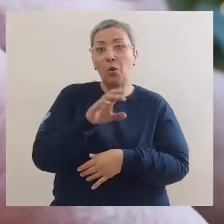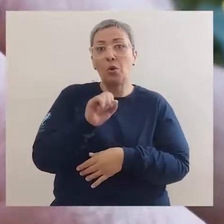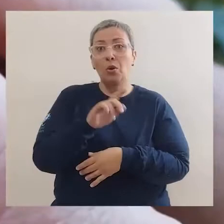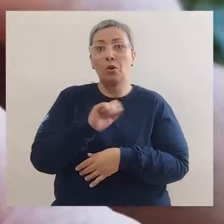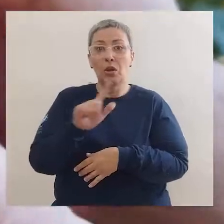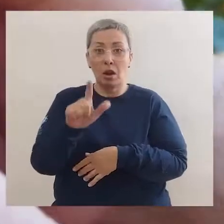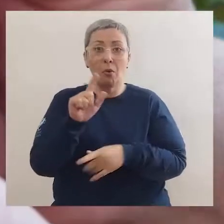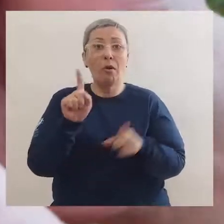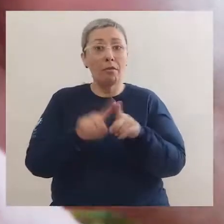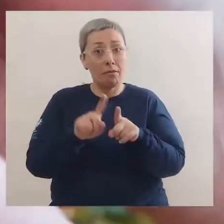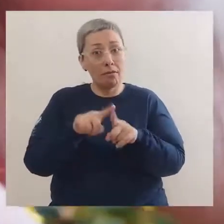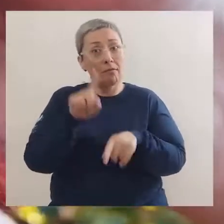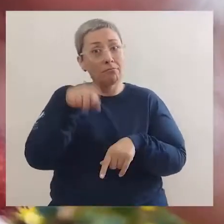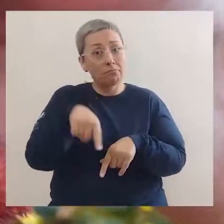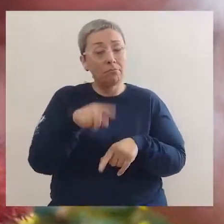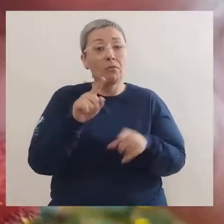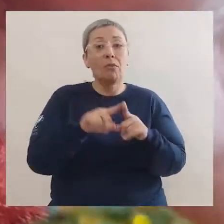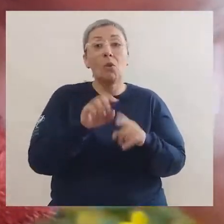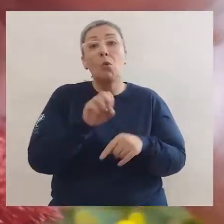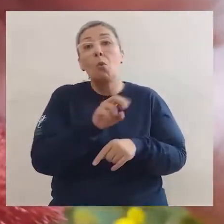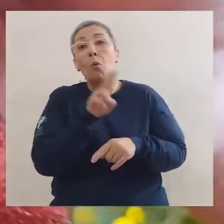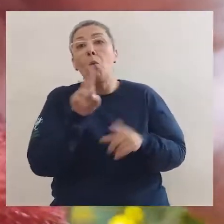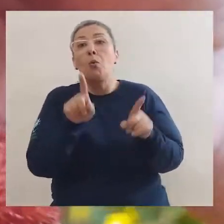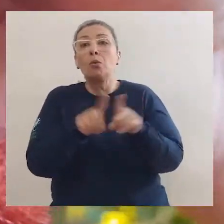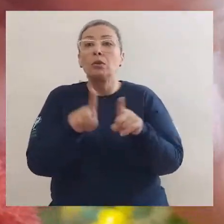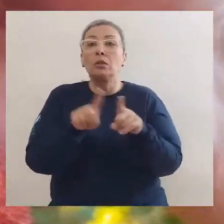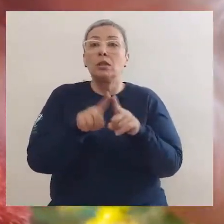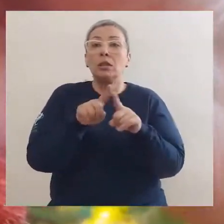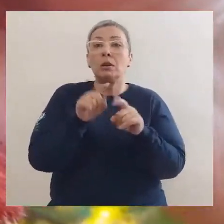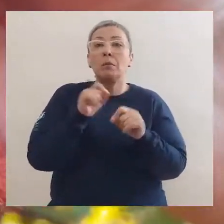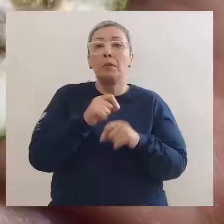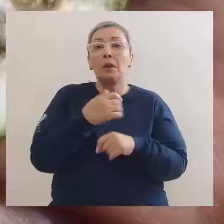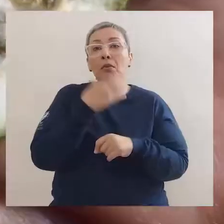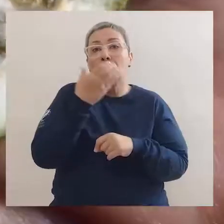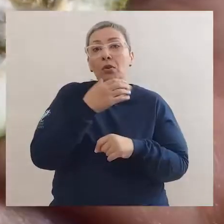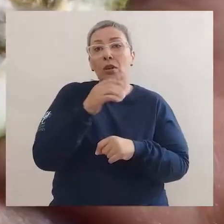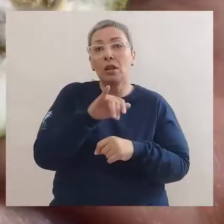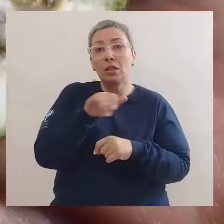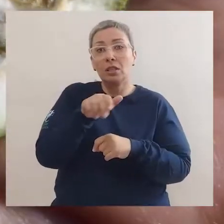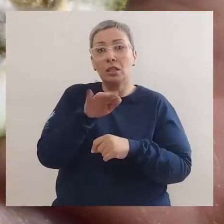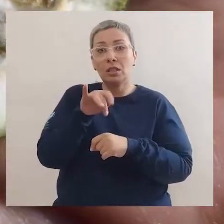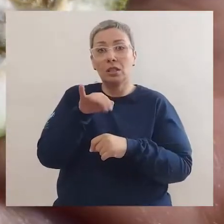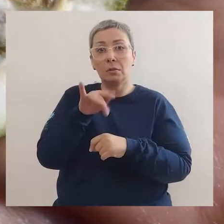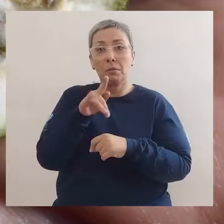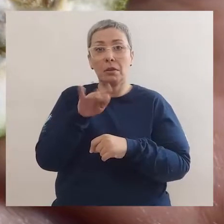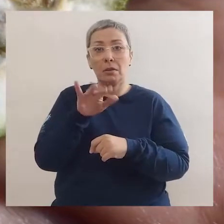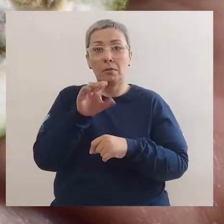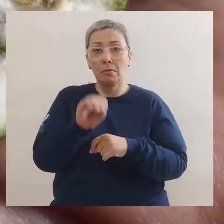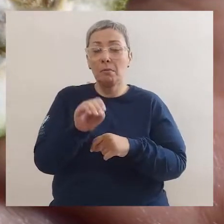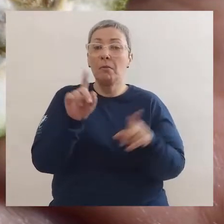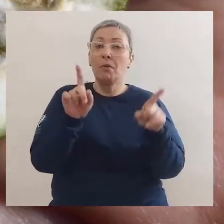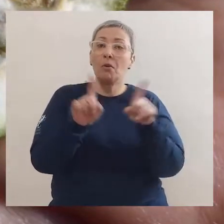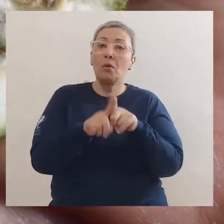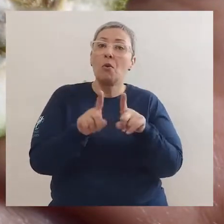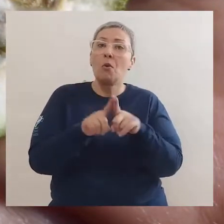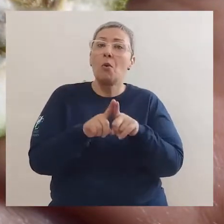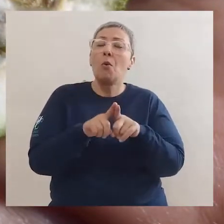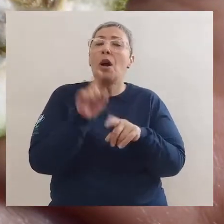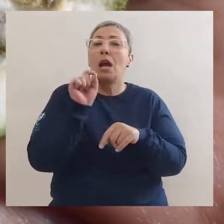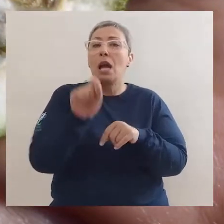onde produz o coloral, né, que a gente conhece. O coloral vem do urucum, tá? Ou também tem uma fruta